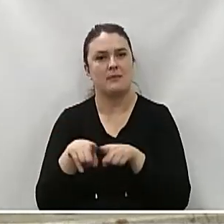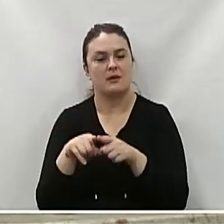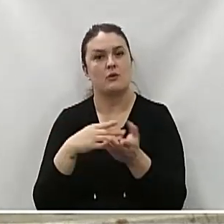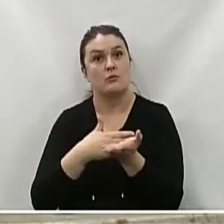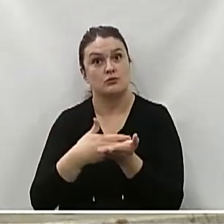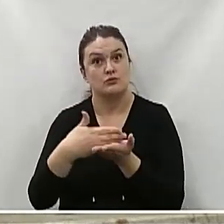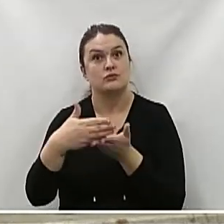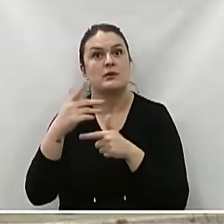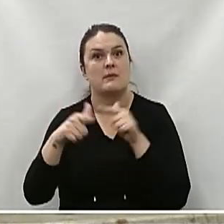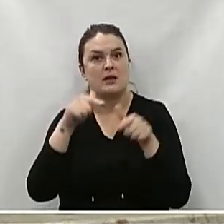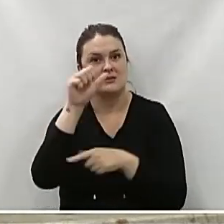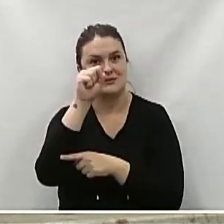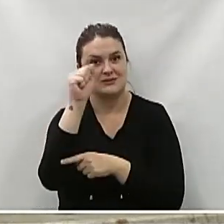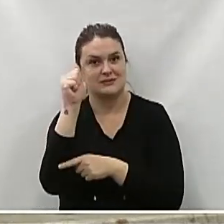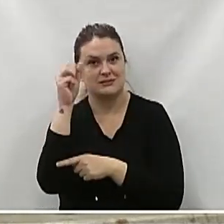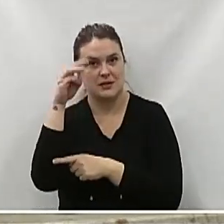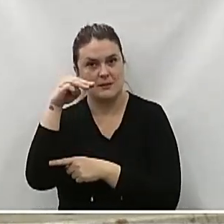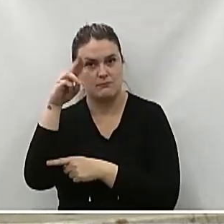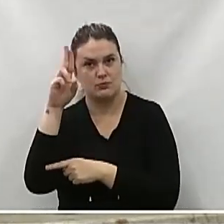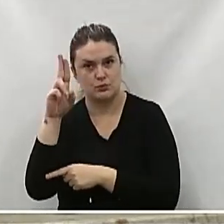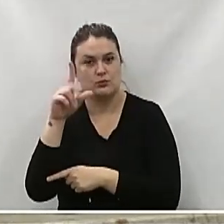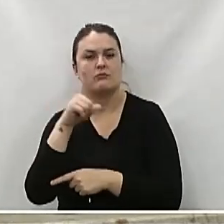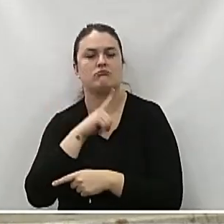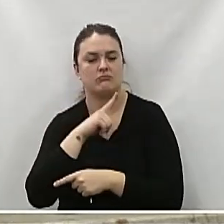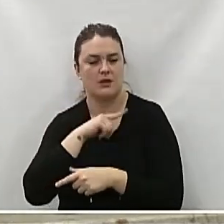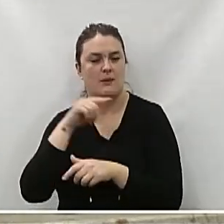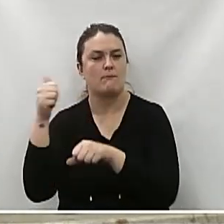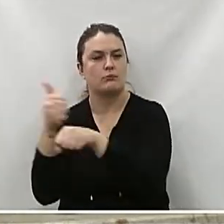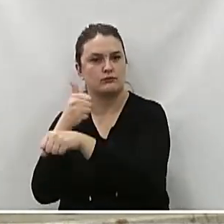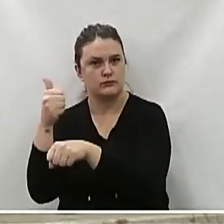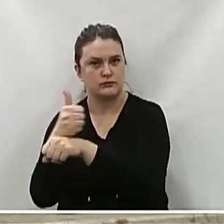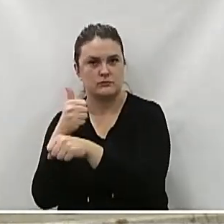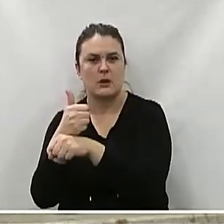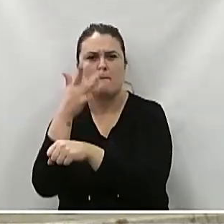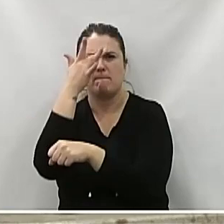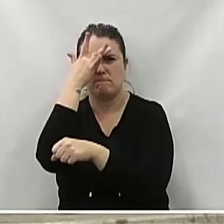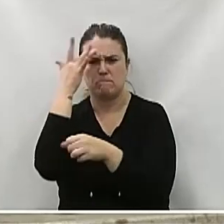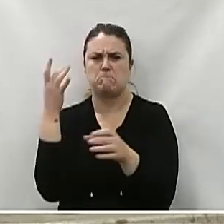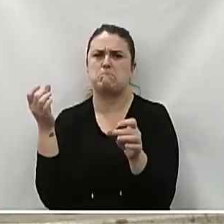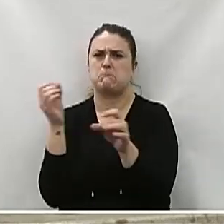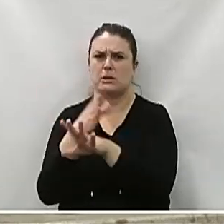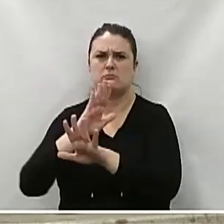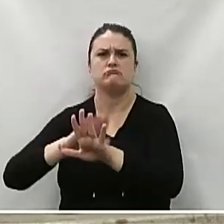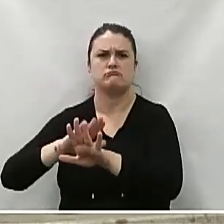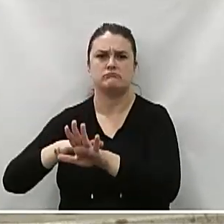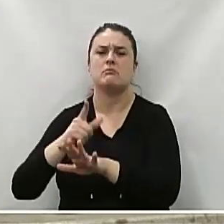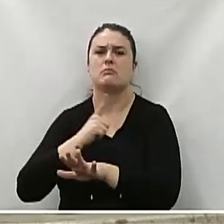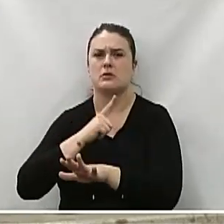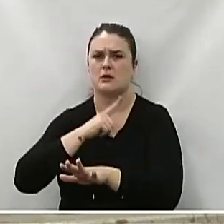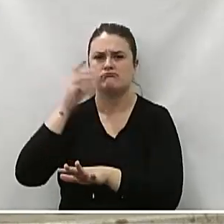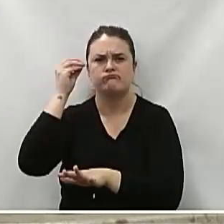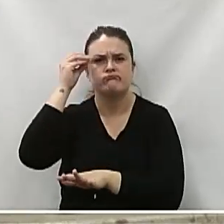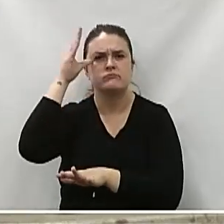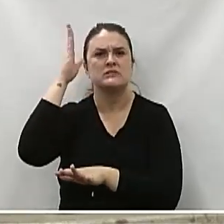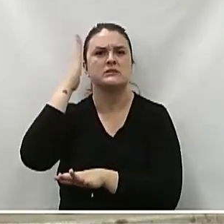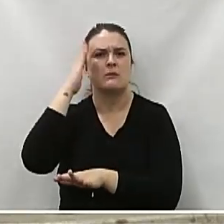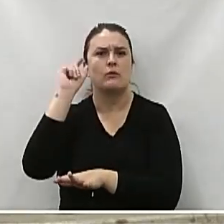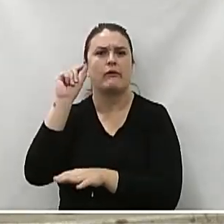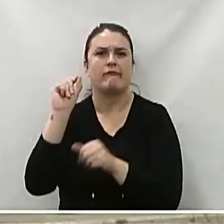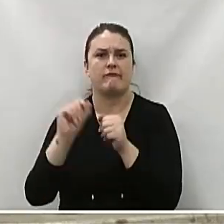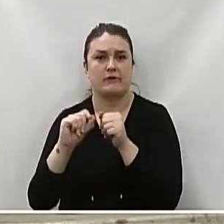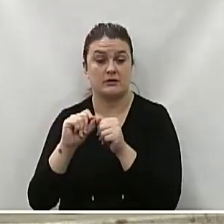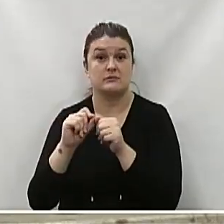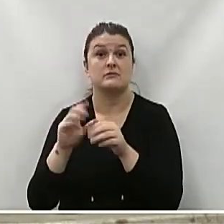SAMU que hoje nós temos União da Vitória um corpo técnico de pessoas Preparadas que tem conhecimento do que estão fazendo